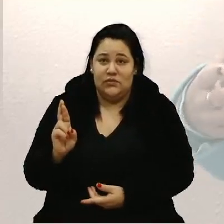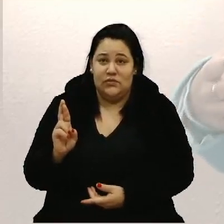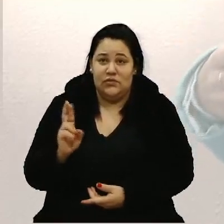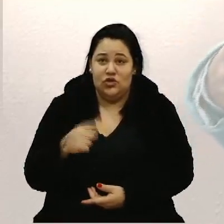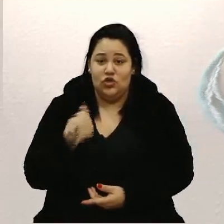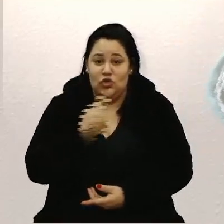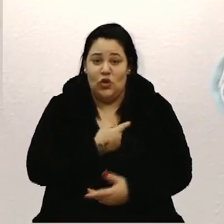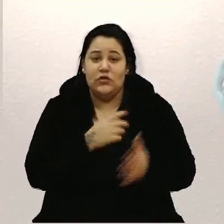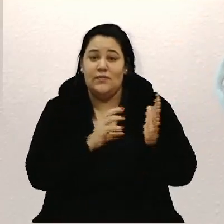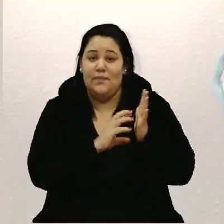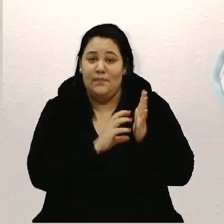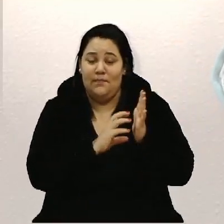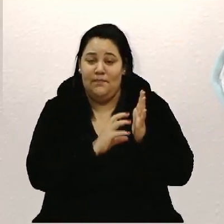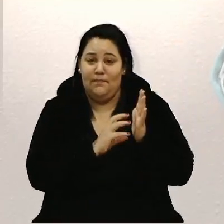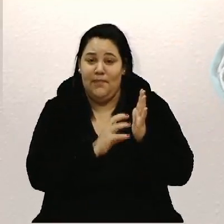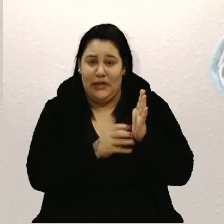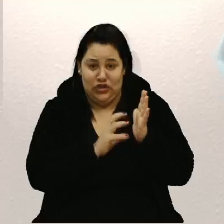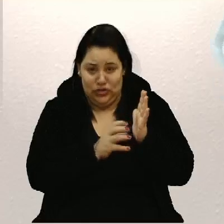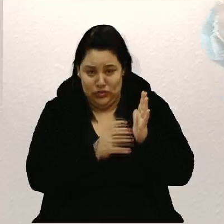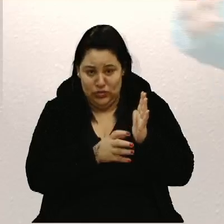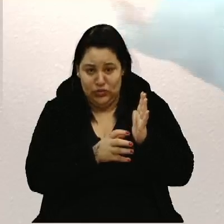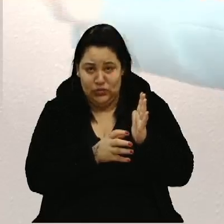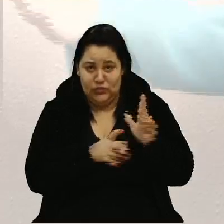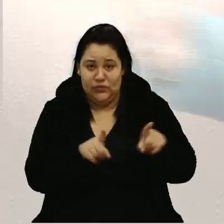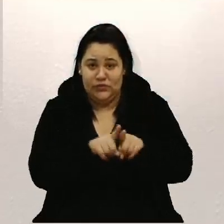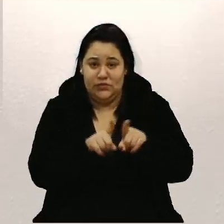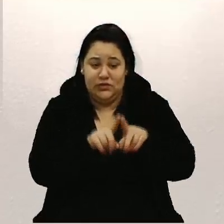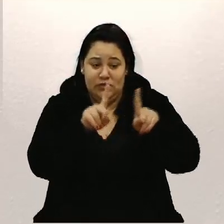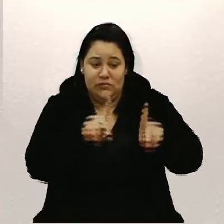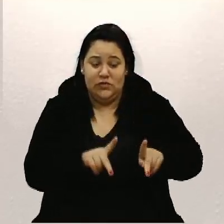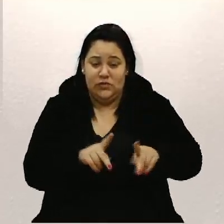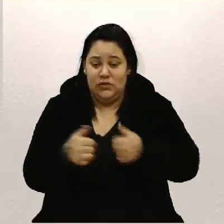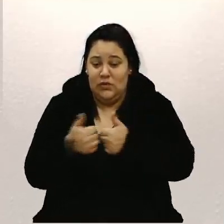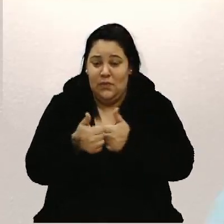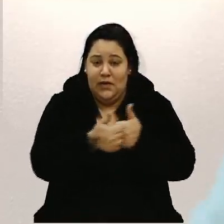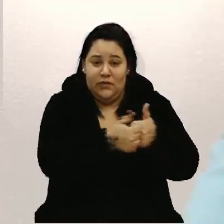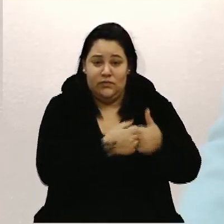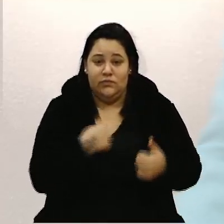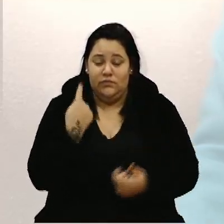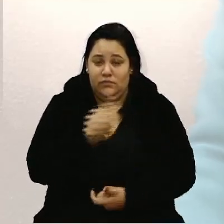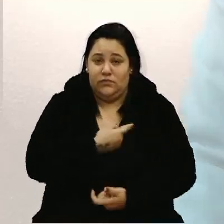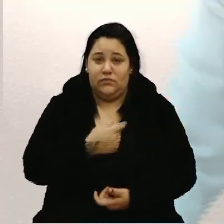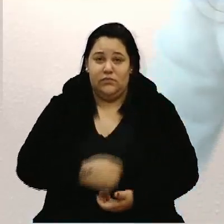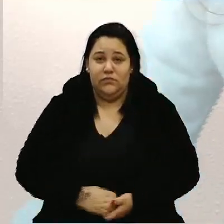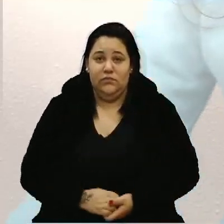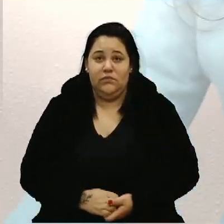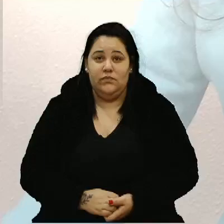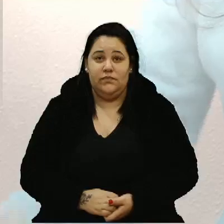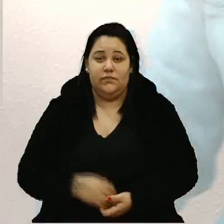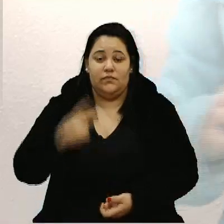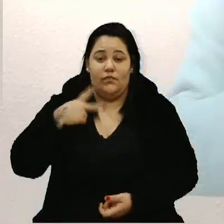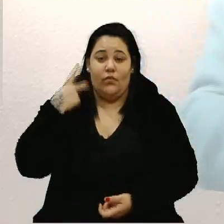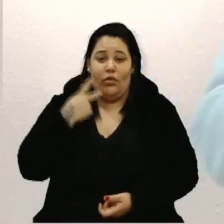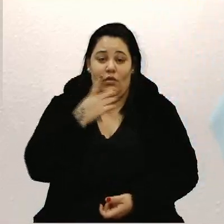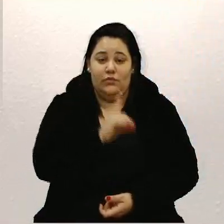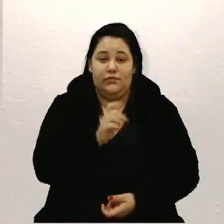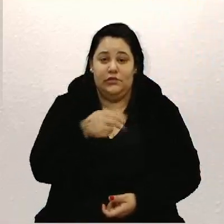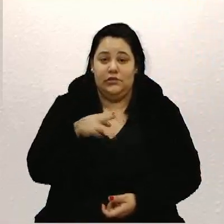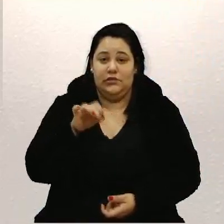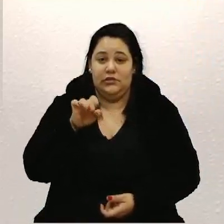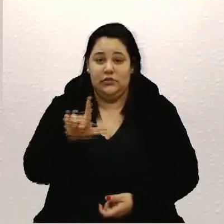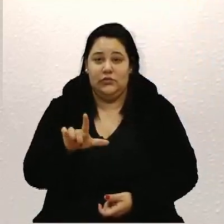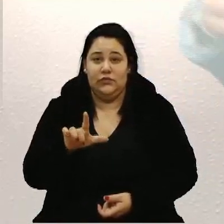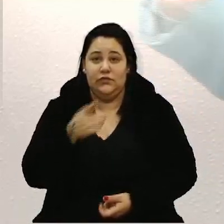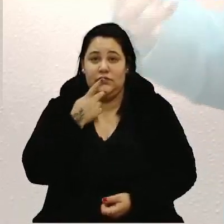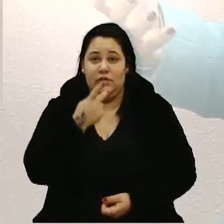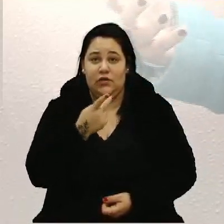nossos partidos, daquelas pessoas que estão próximas a nós. Então, o vereador Daniel trouxe aqui que